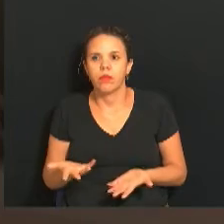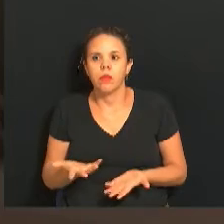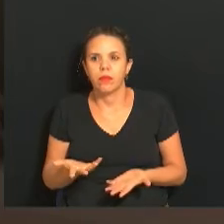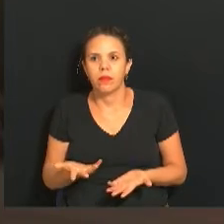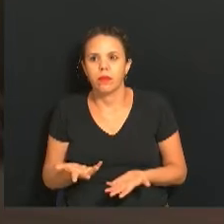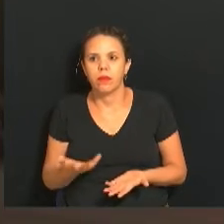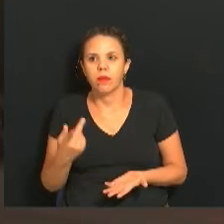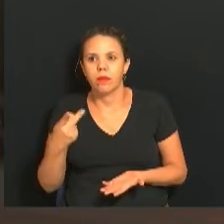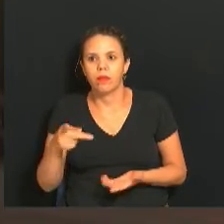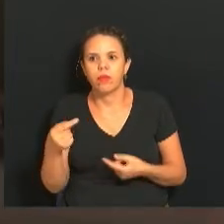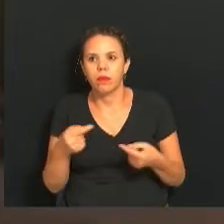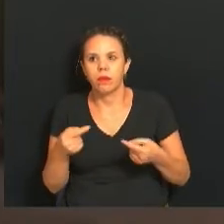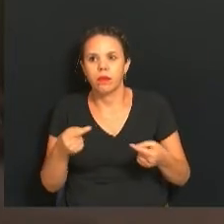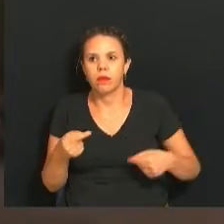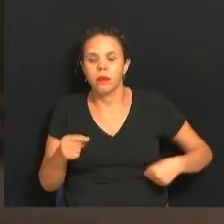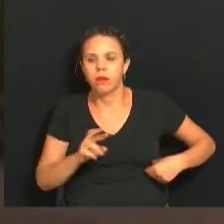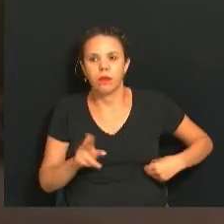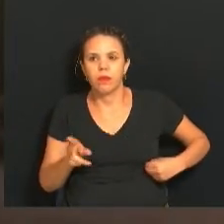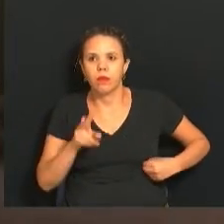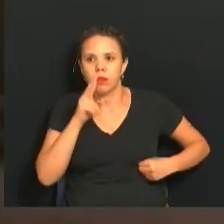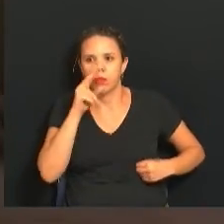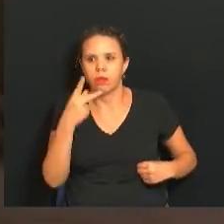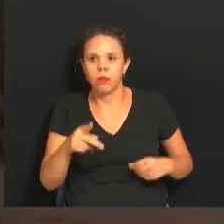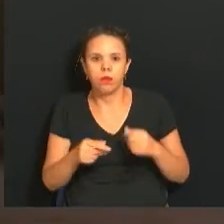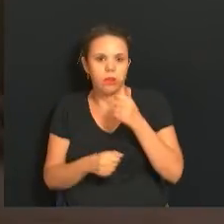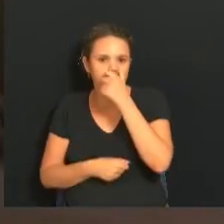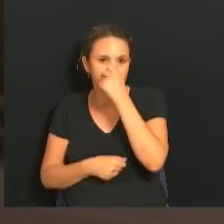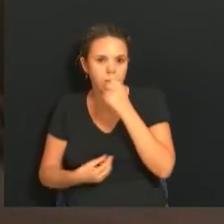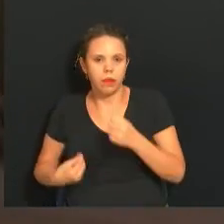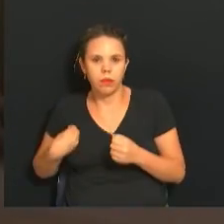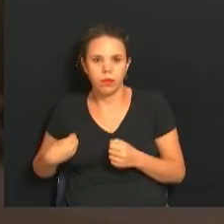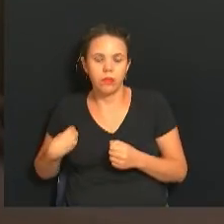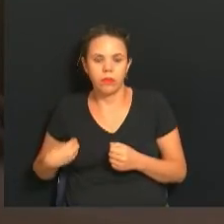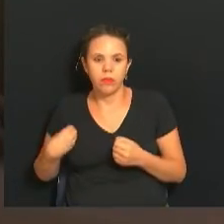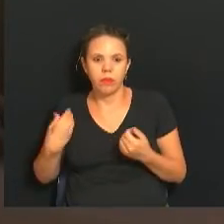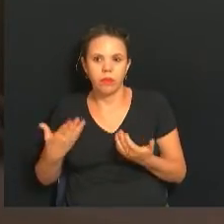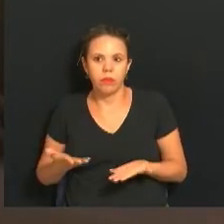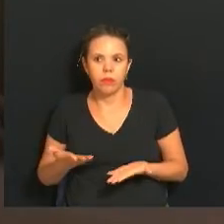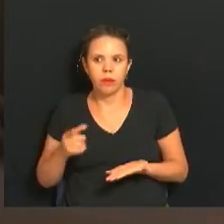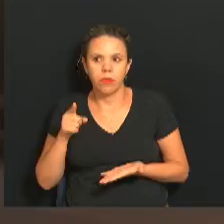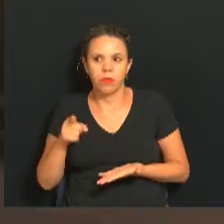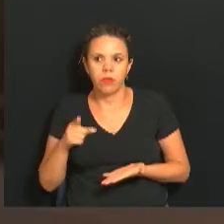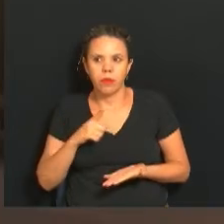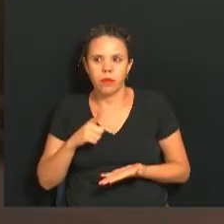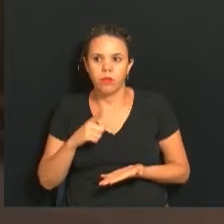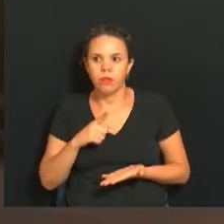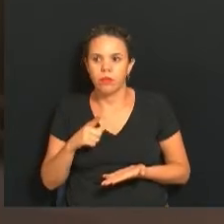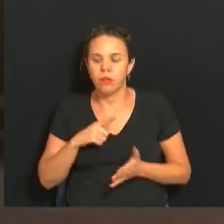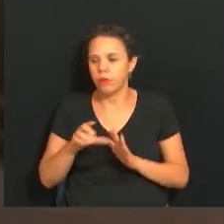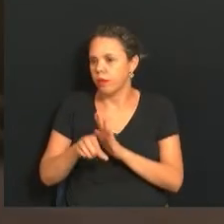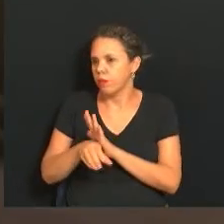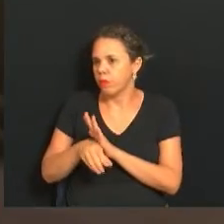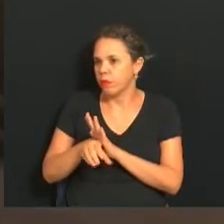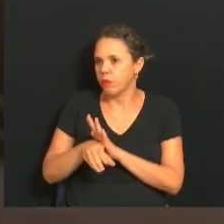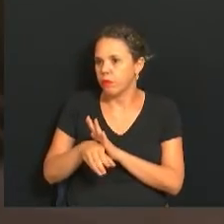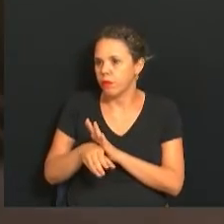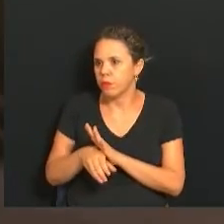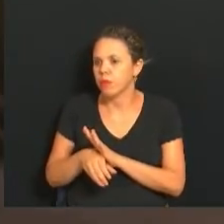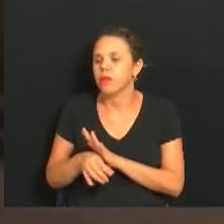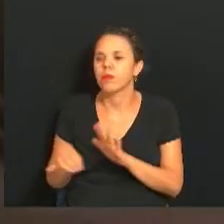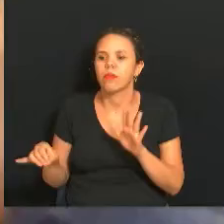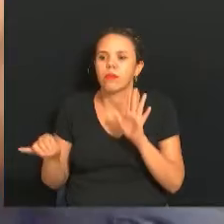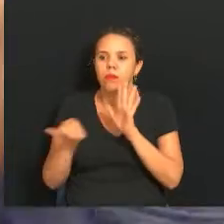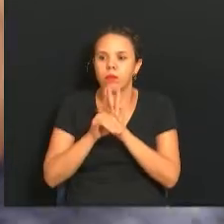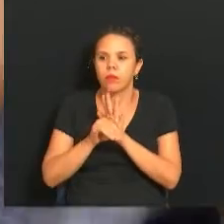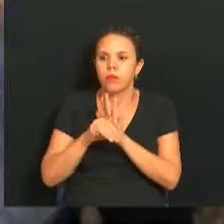seu concorrente, ele não é mais forte que você, mas ele está lado a lado. Se você tiver uma concepção de identidade